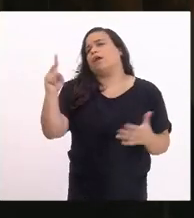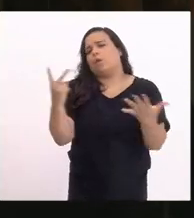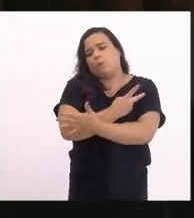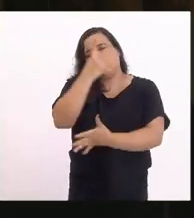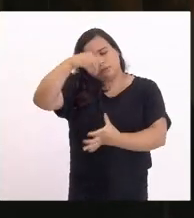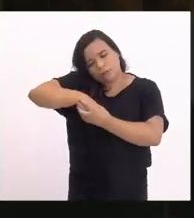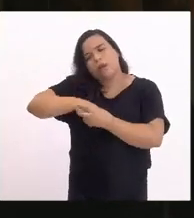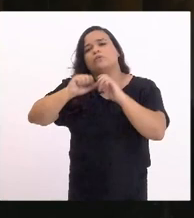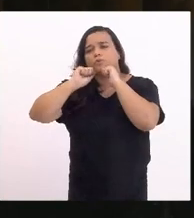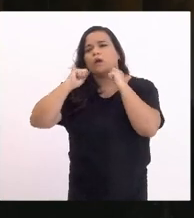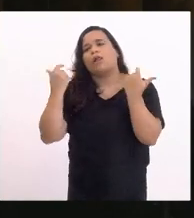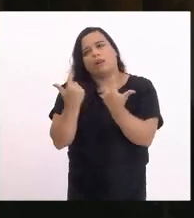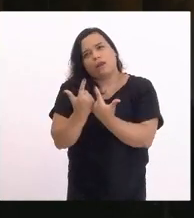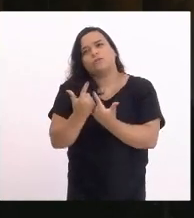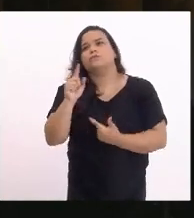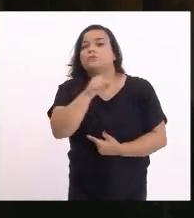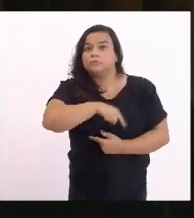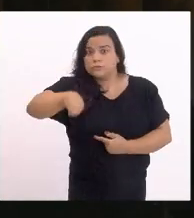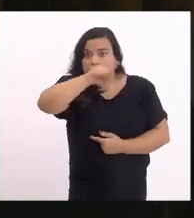E via de regra, vocês podem